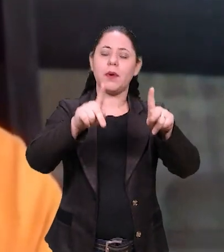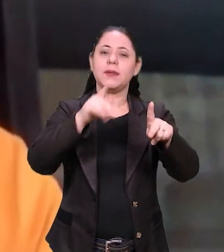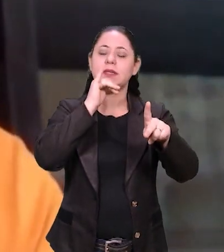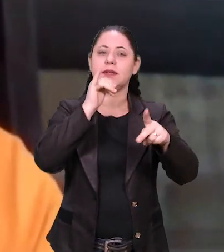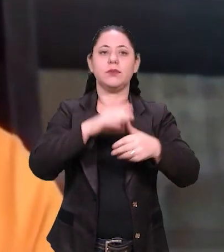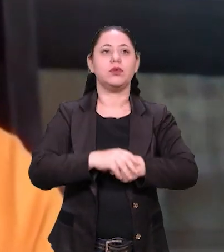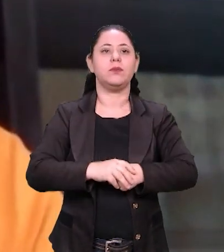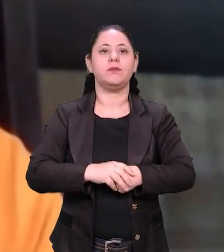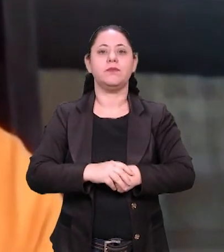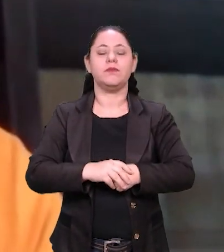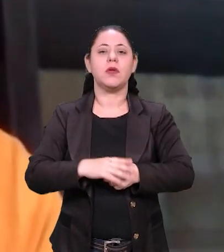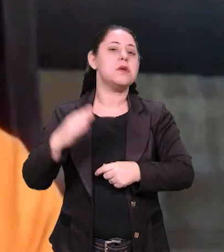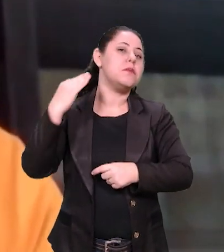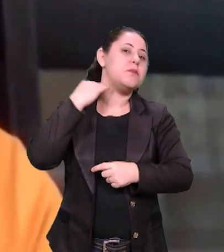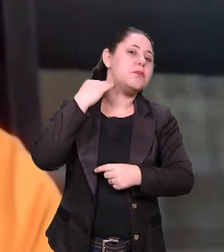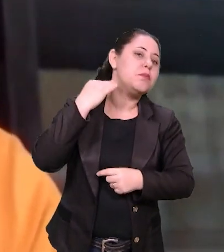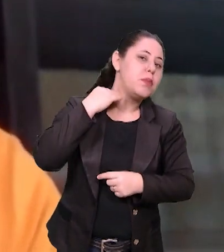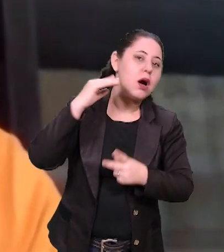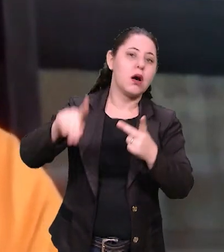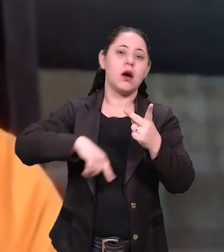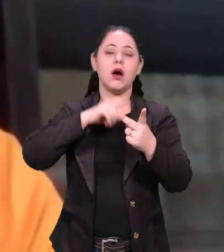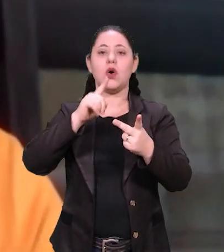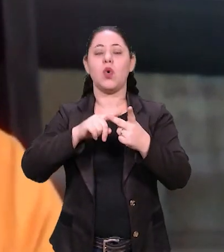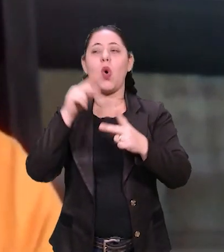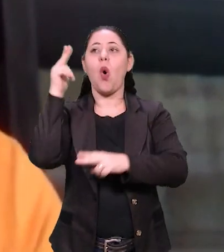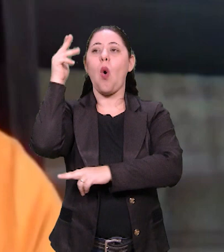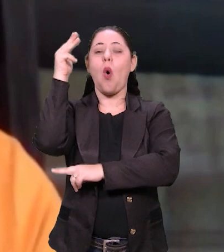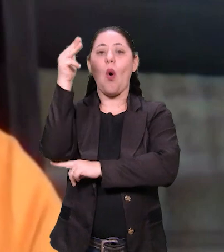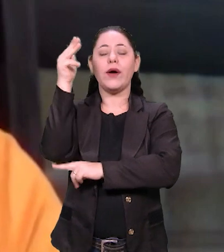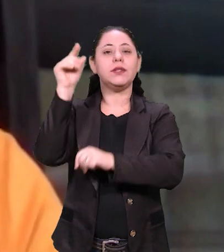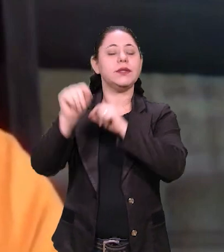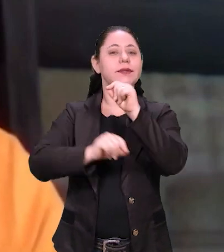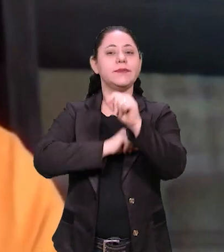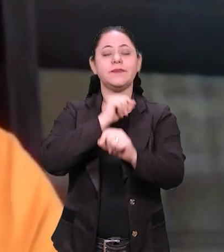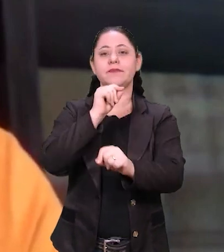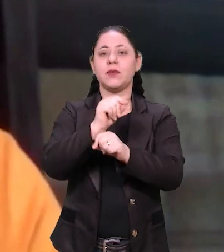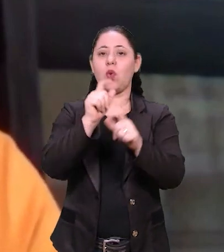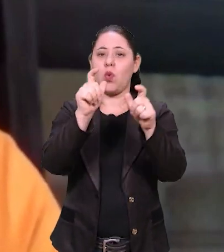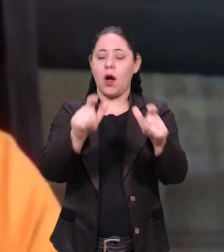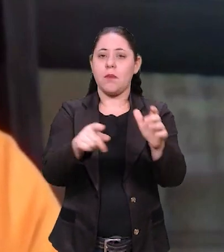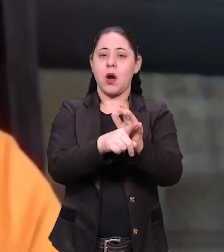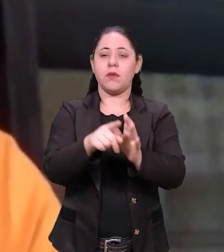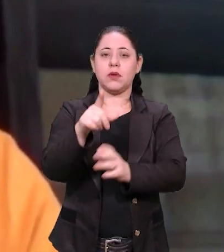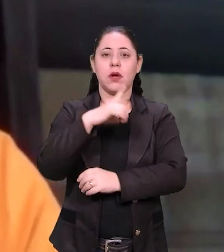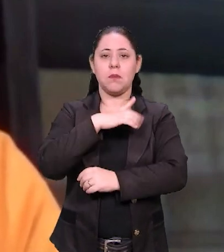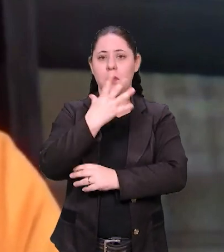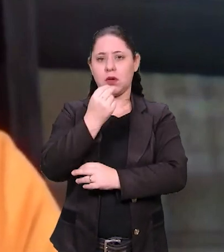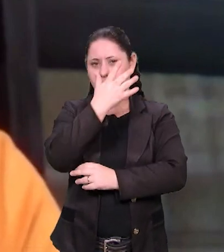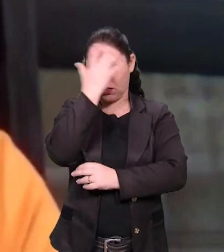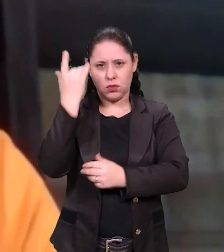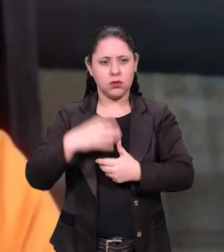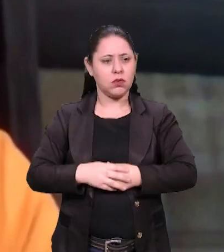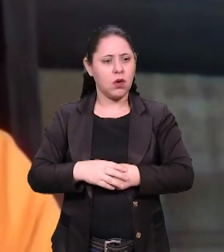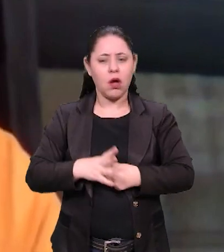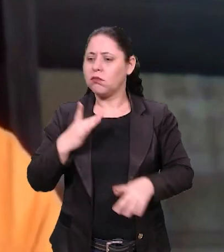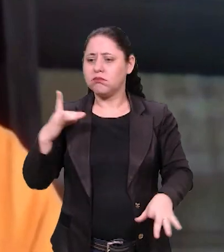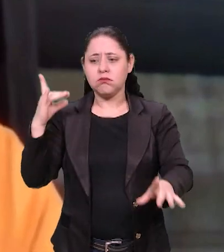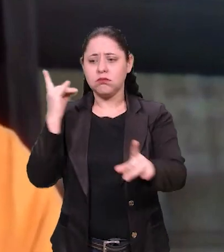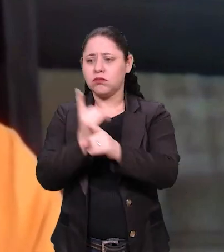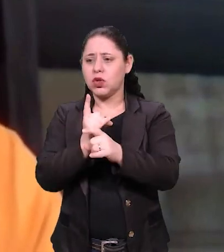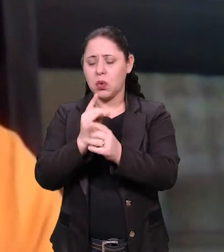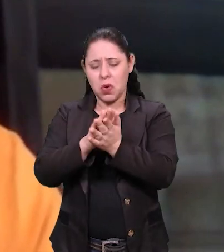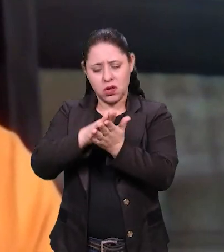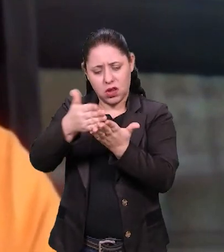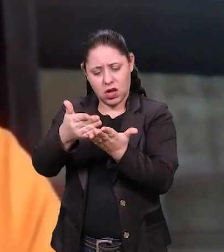banco, um hotel, algum lugar com um alto volume de pessoas, e falava: olha, eu achei essa carteira na rua, eu estou com